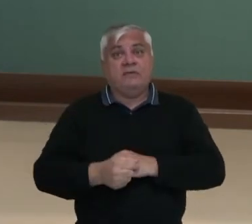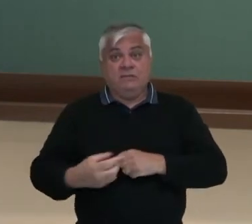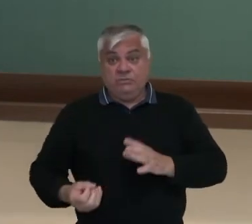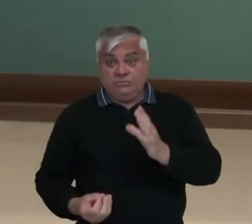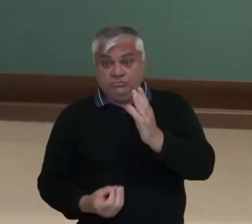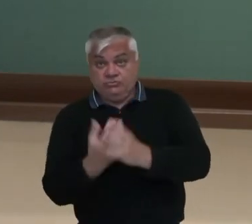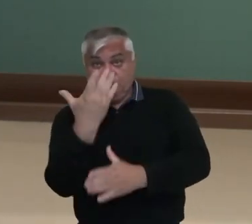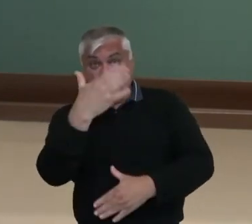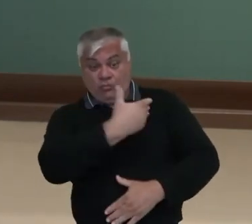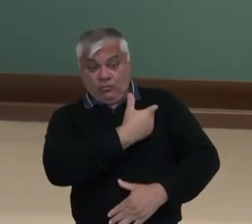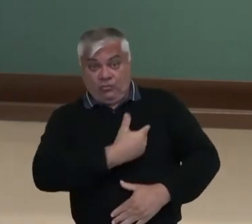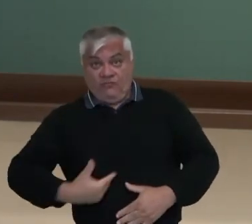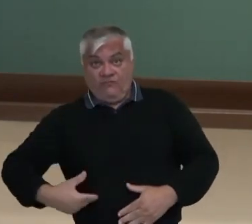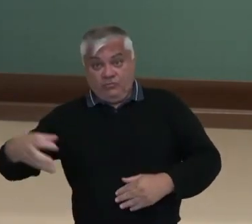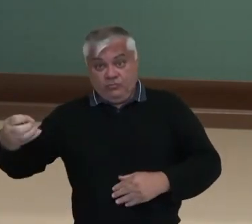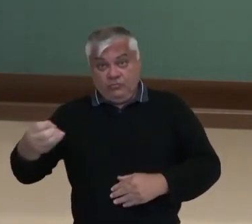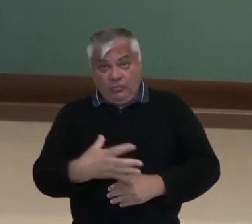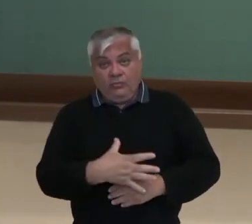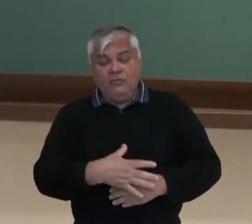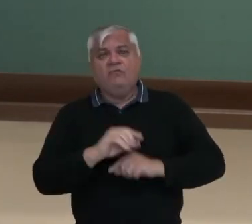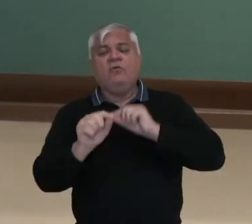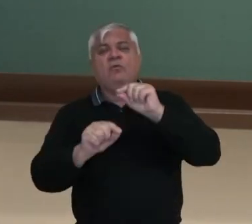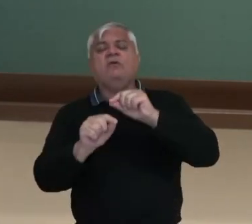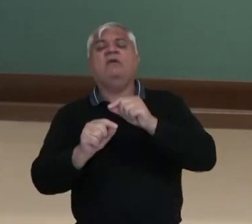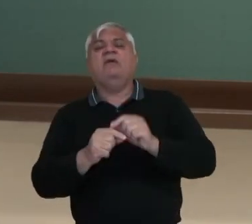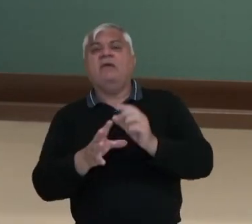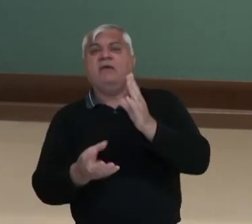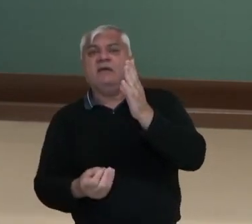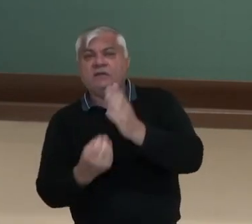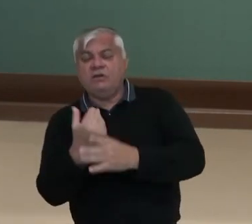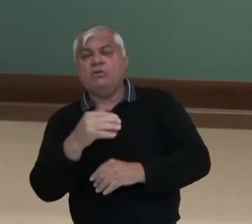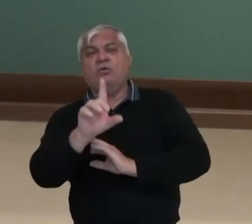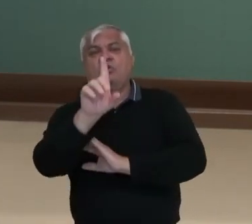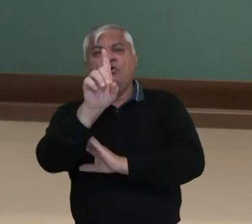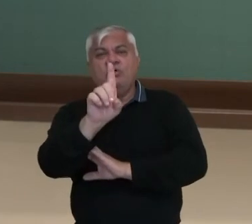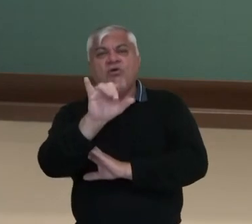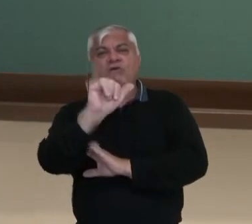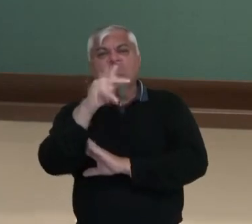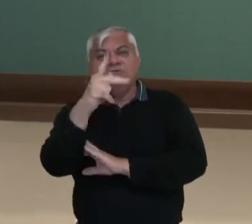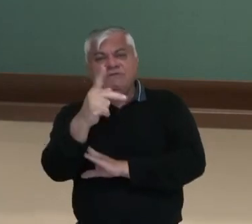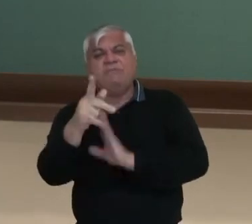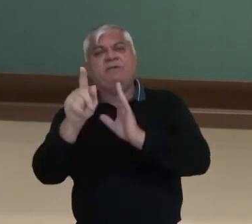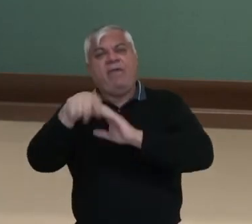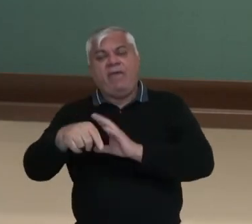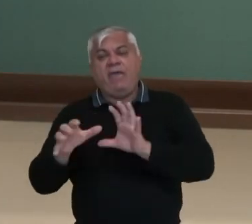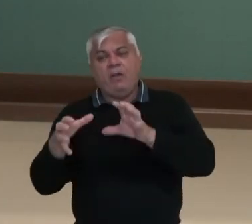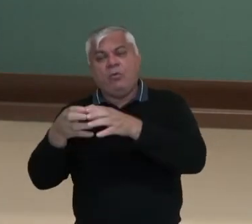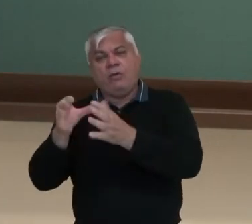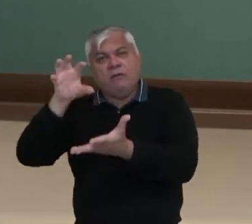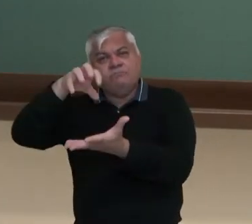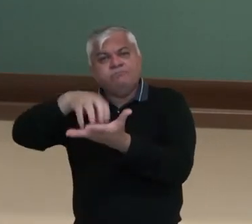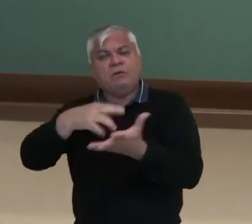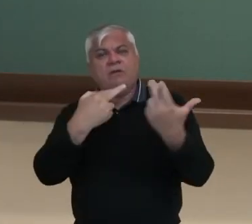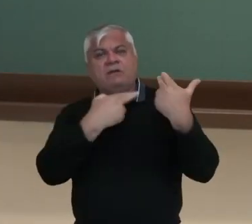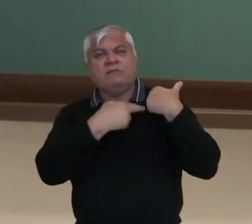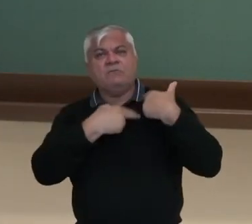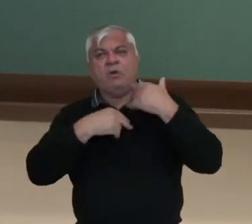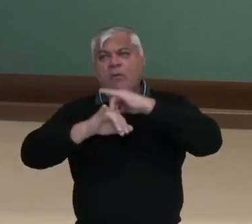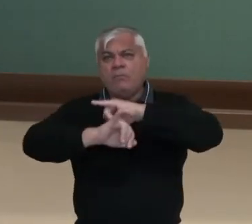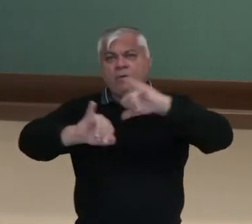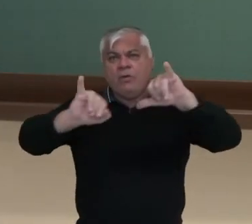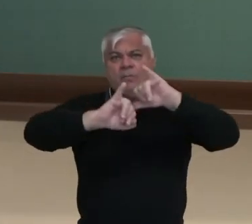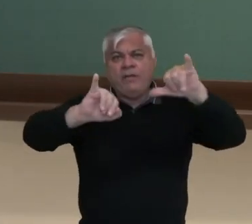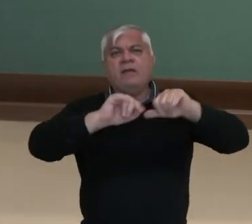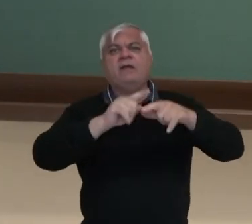o regime do Estado Novo, vai ser criado o DIP, o Departamento de Imprensa e Propaganda, que vai ser responsável por